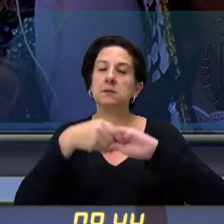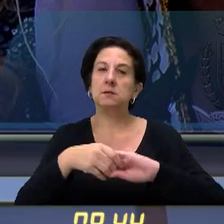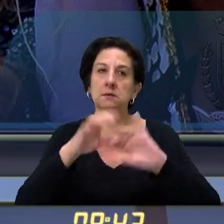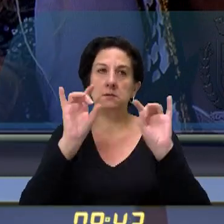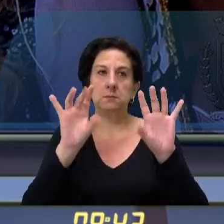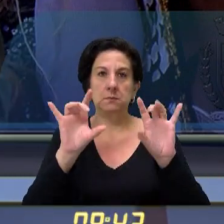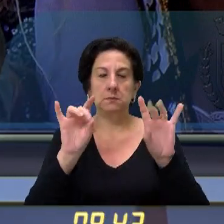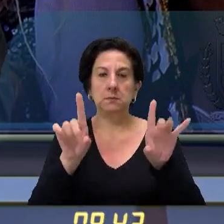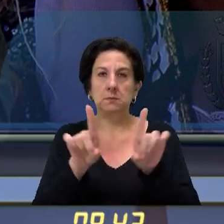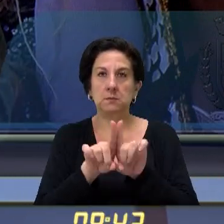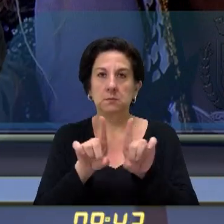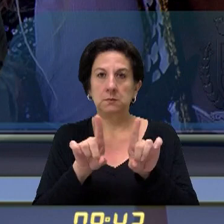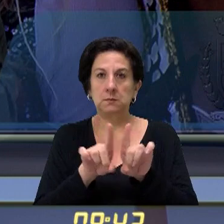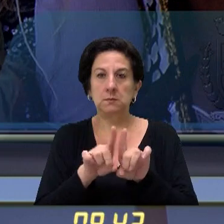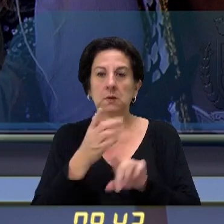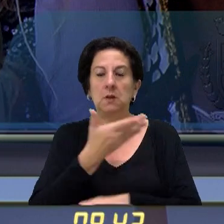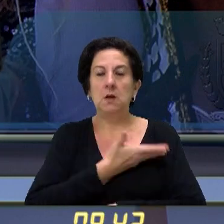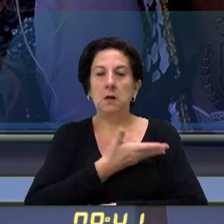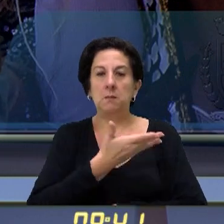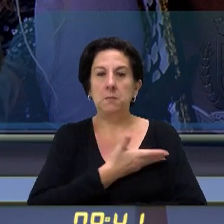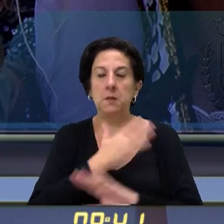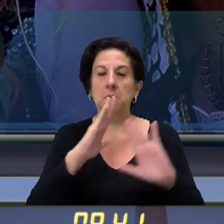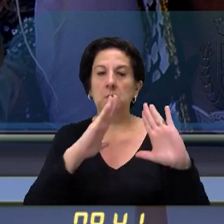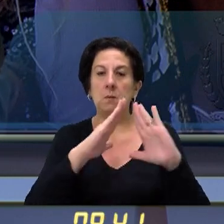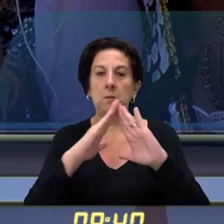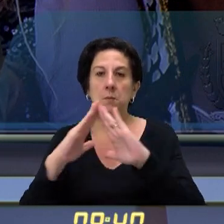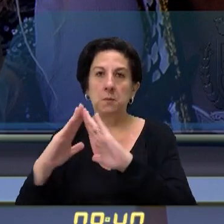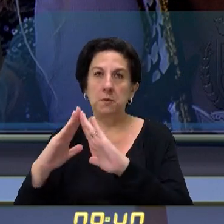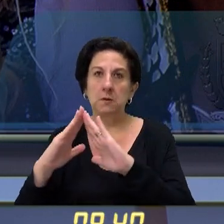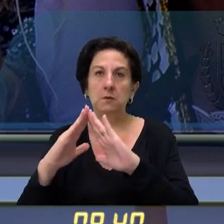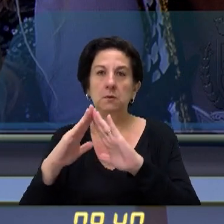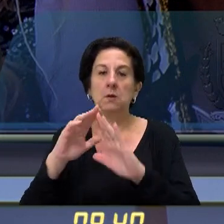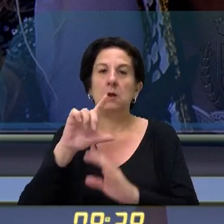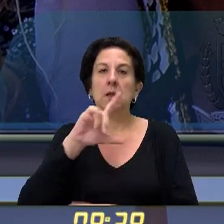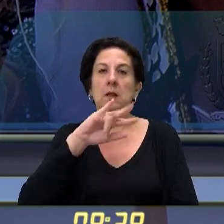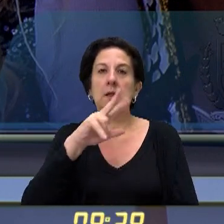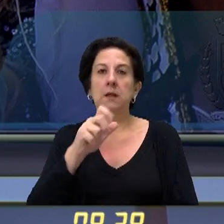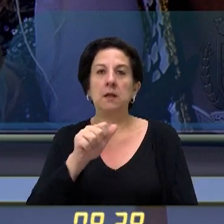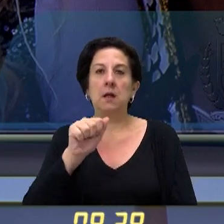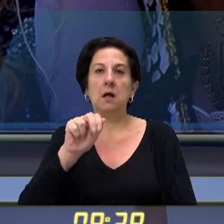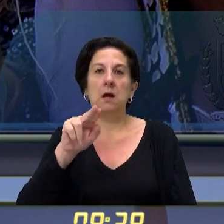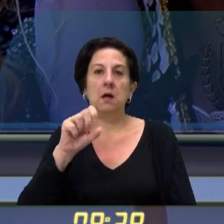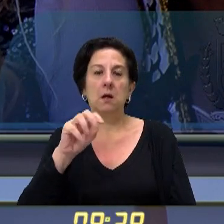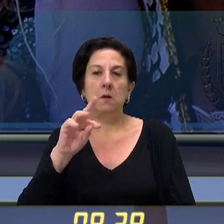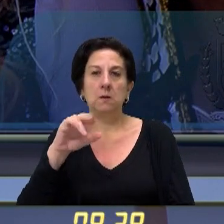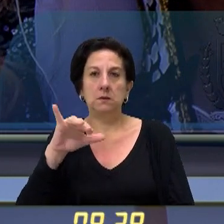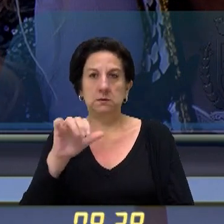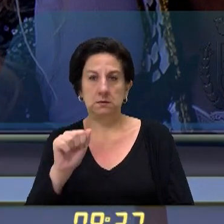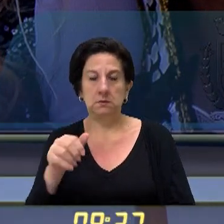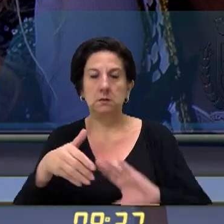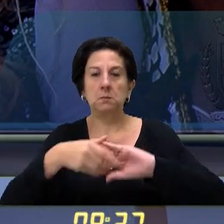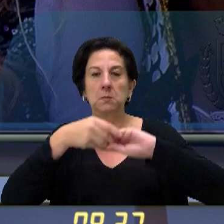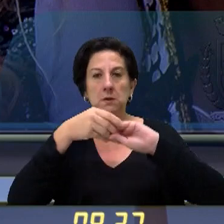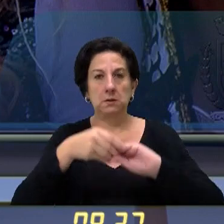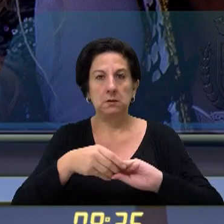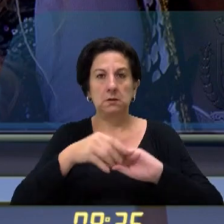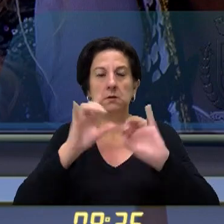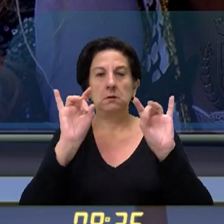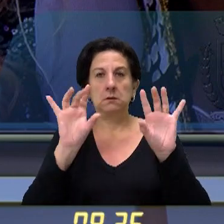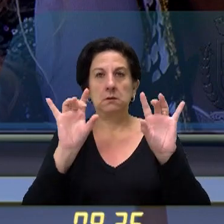especial também aos nossos amigos, moradores lá da linha Áustria. E aqui uma saudação